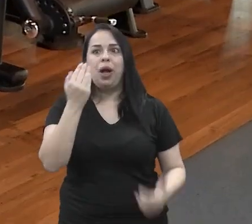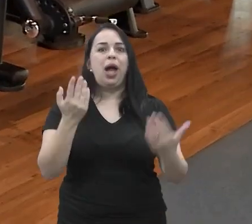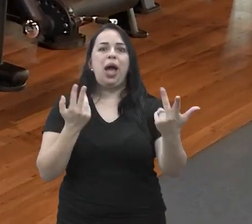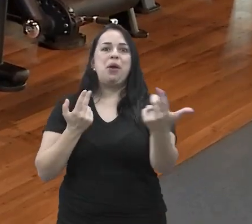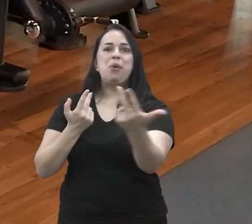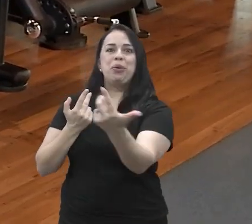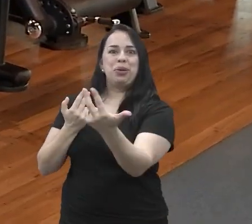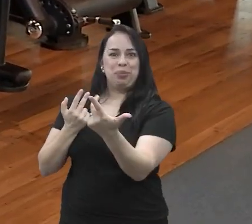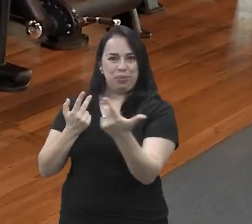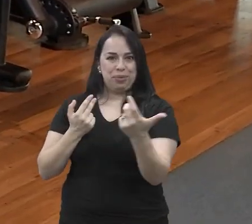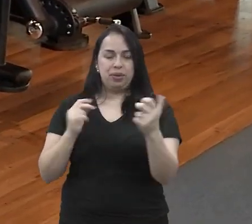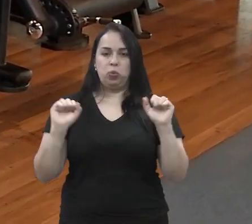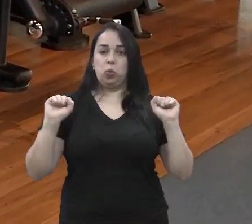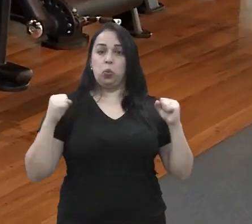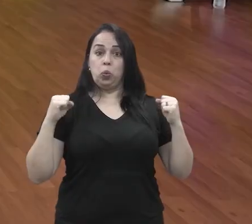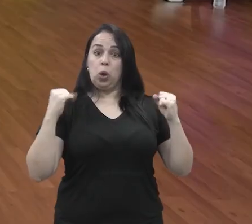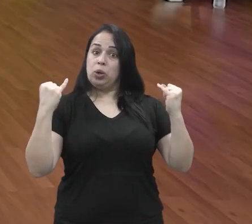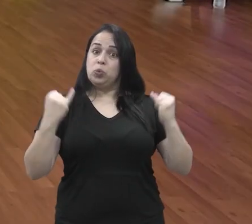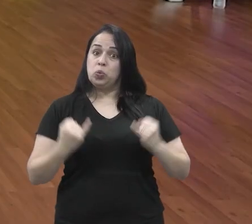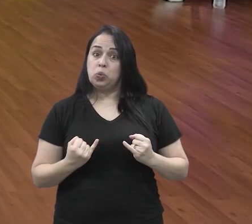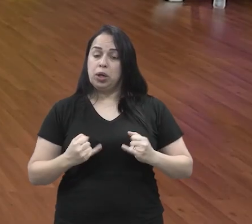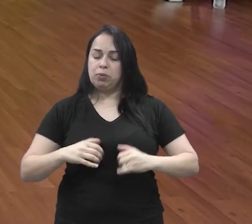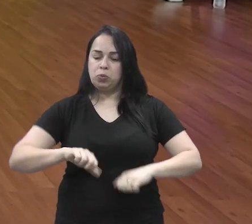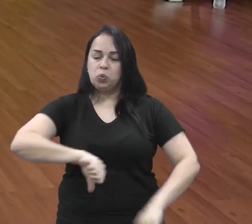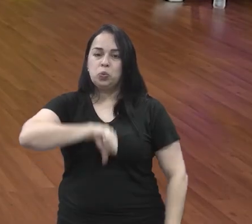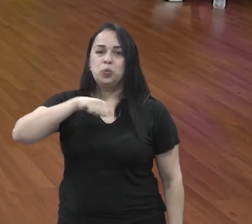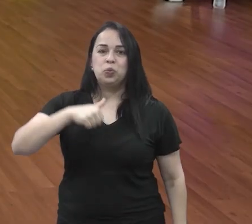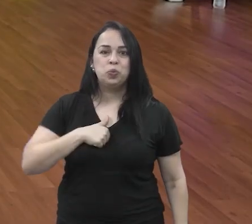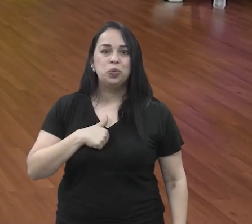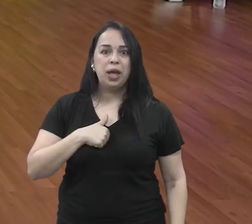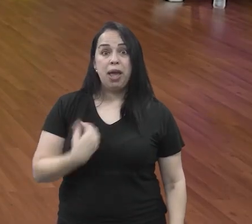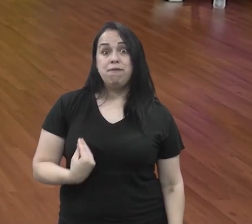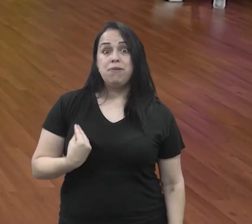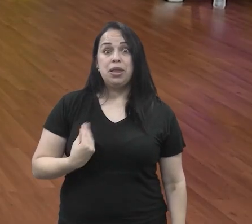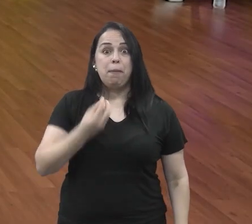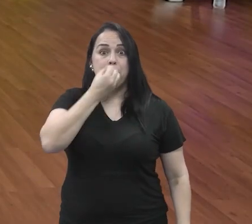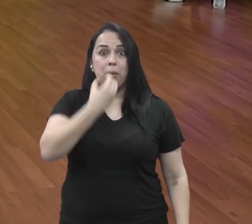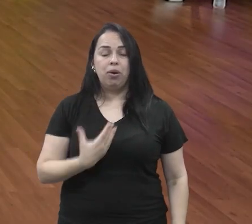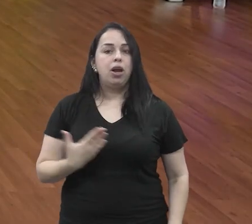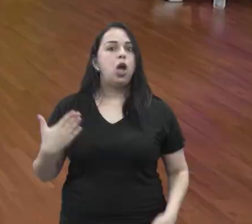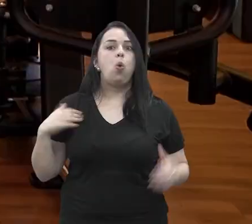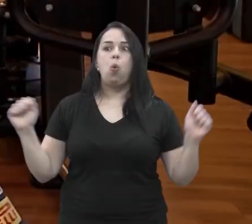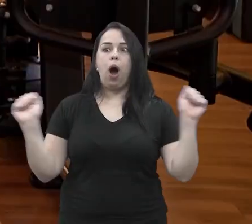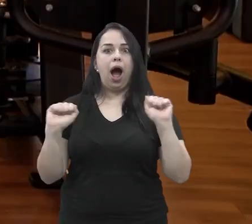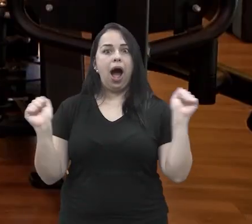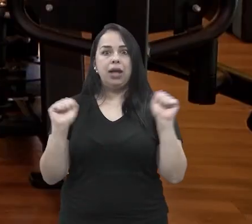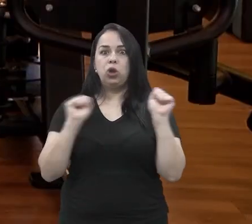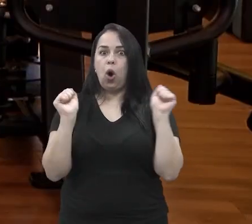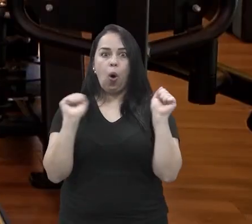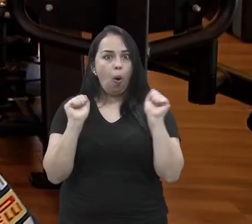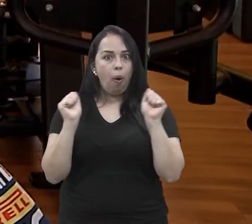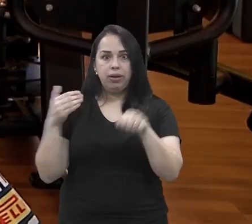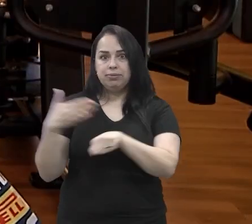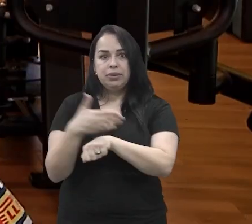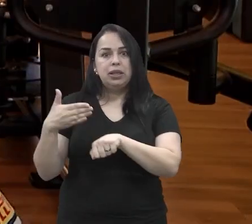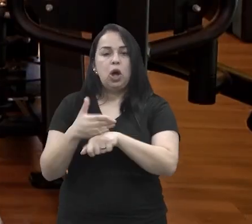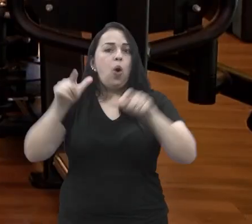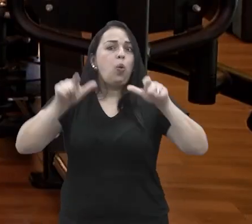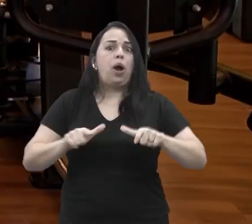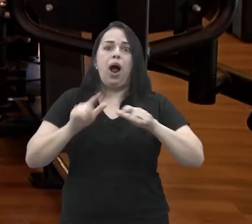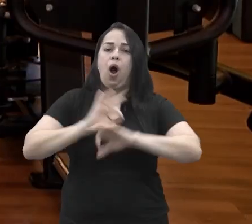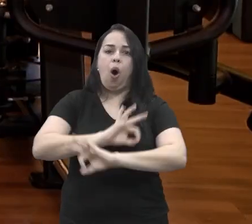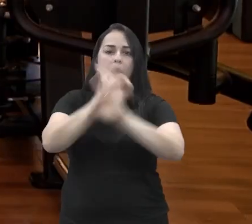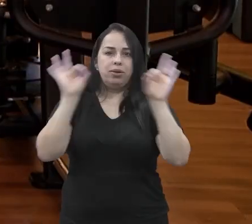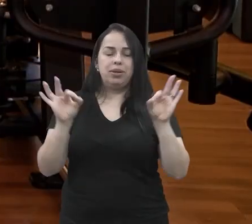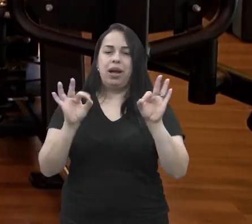o mesmo que a maioria dos alunos: boa forma, autoestima e bem-estar. Eu adoro estar aqui, eu acho realmente muito bom